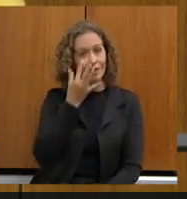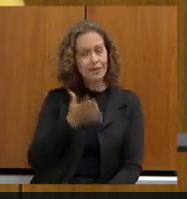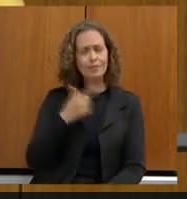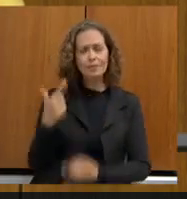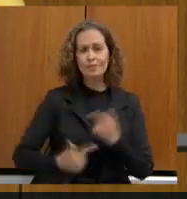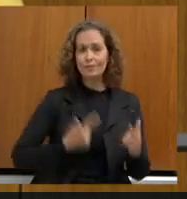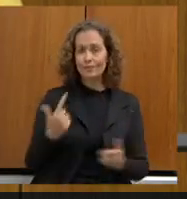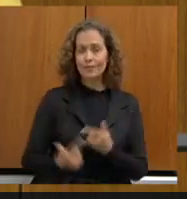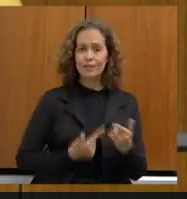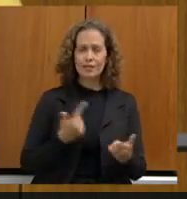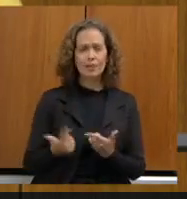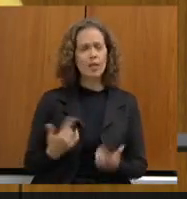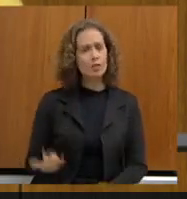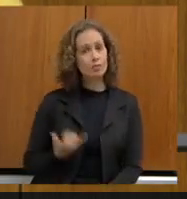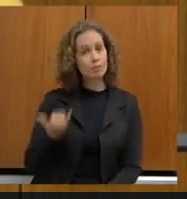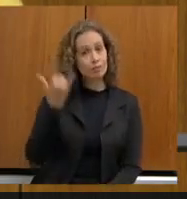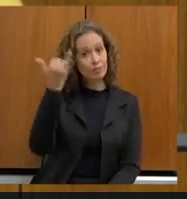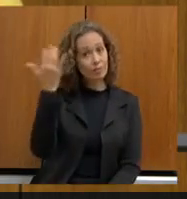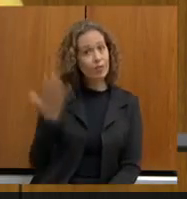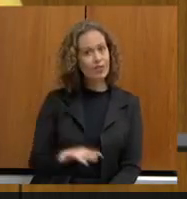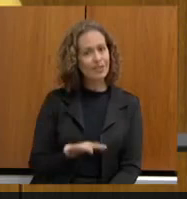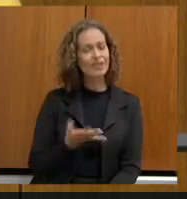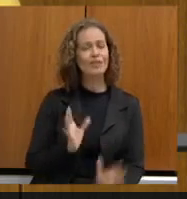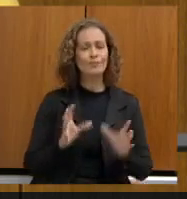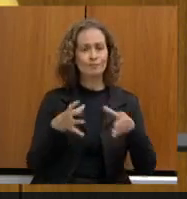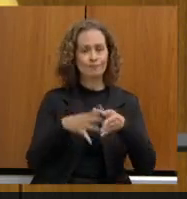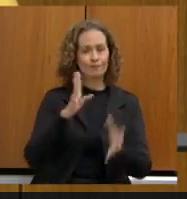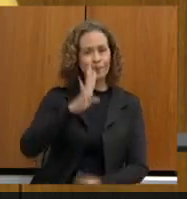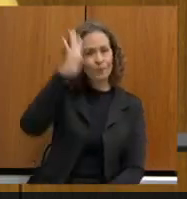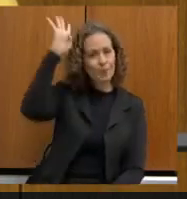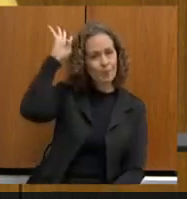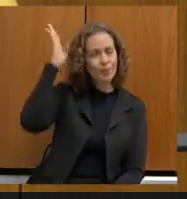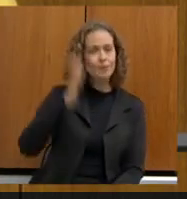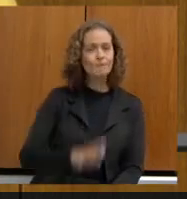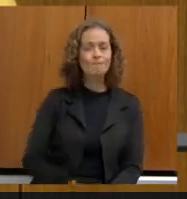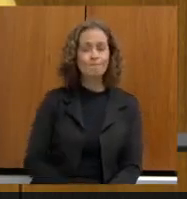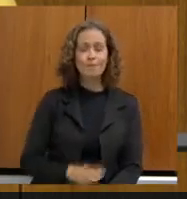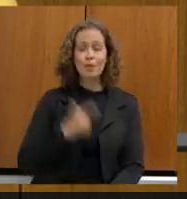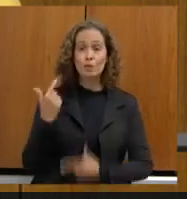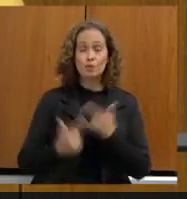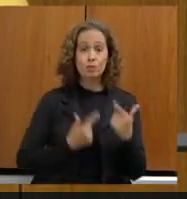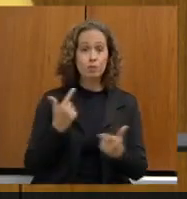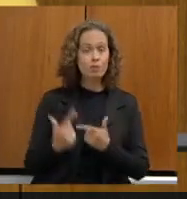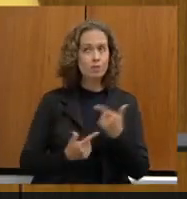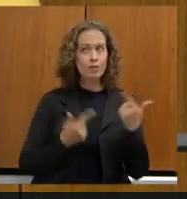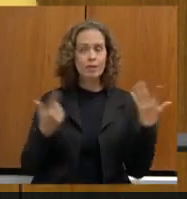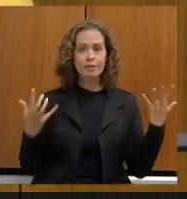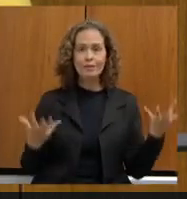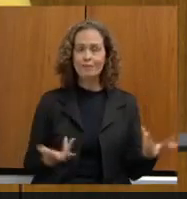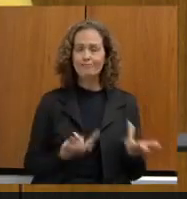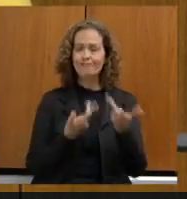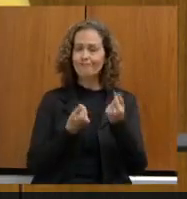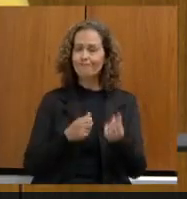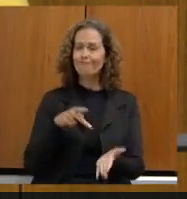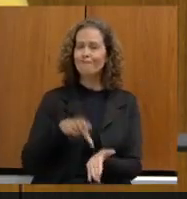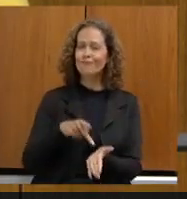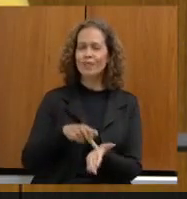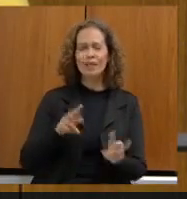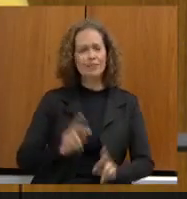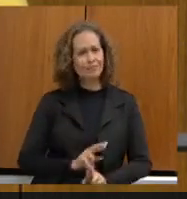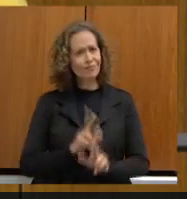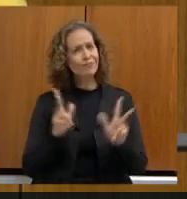trabalho relevante que presta os bombeiros é é um trabalho encantador realmente